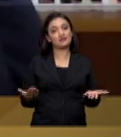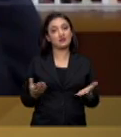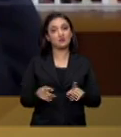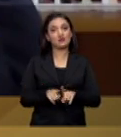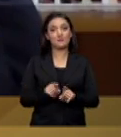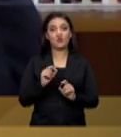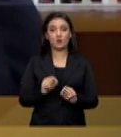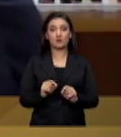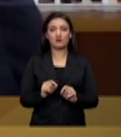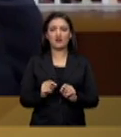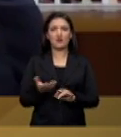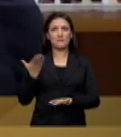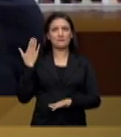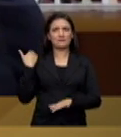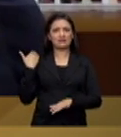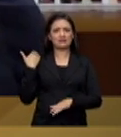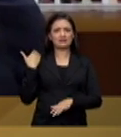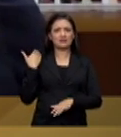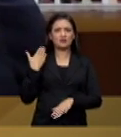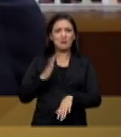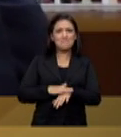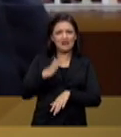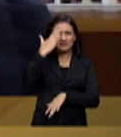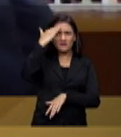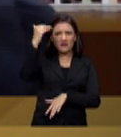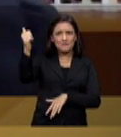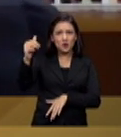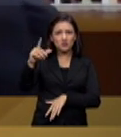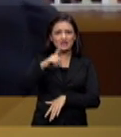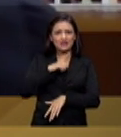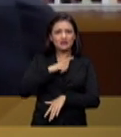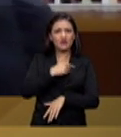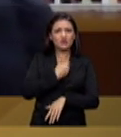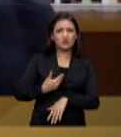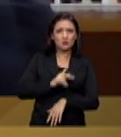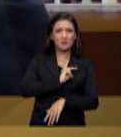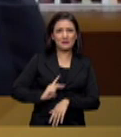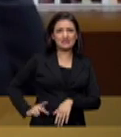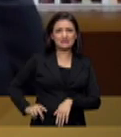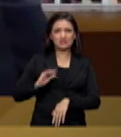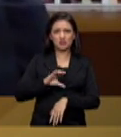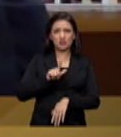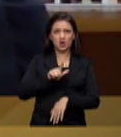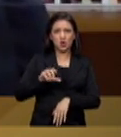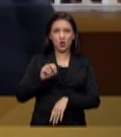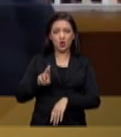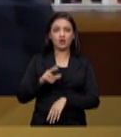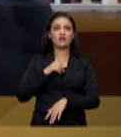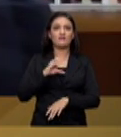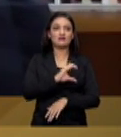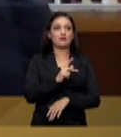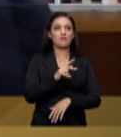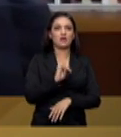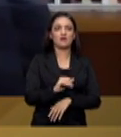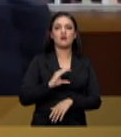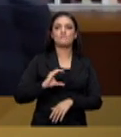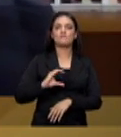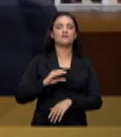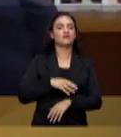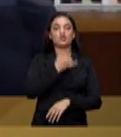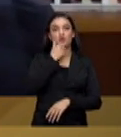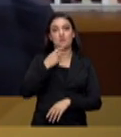do governo das mais conhecidas. No governo Collor tivemos a CPI PC Farias. No